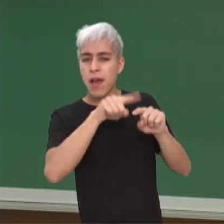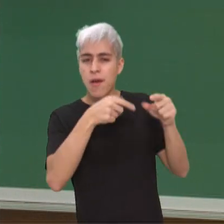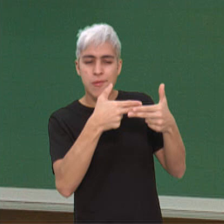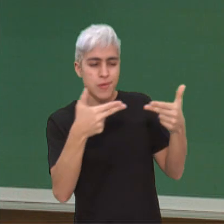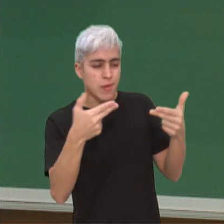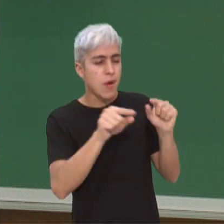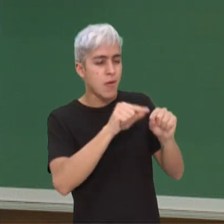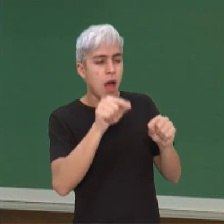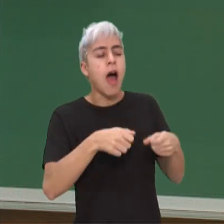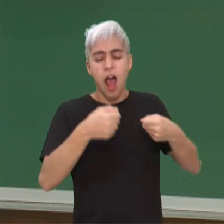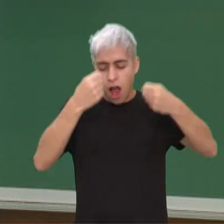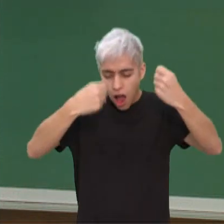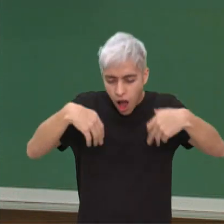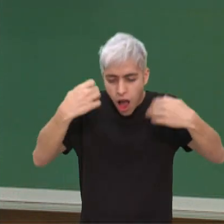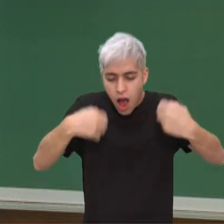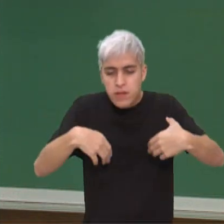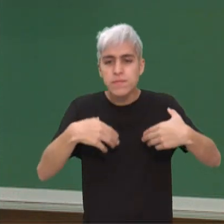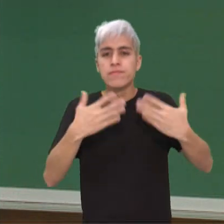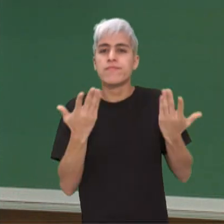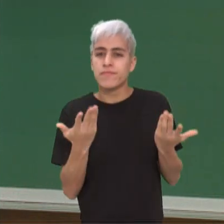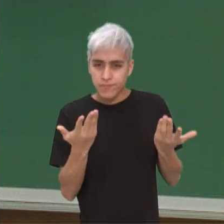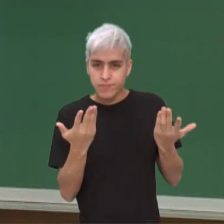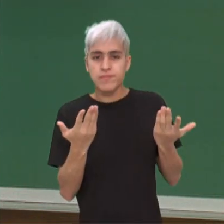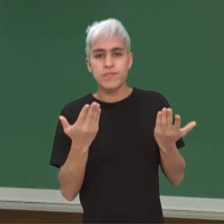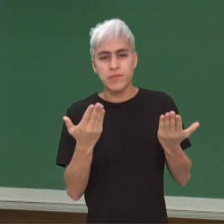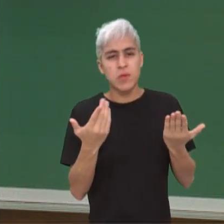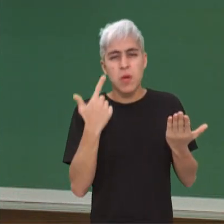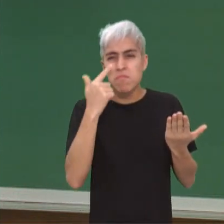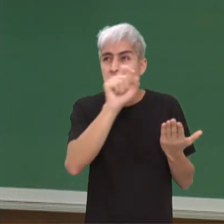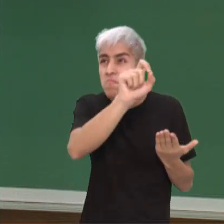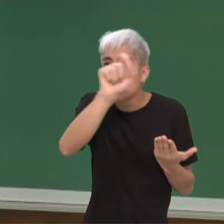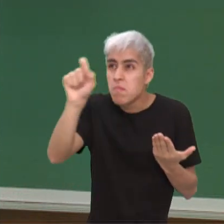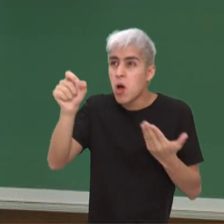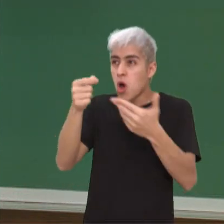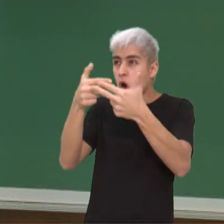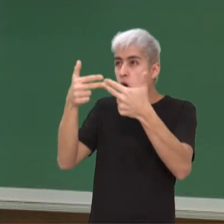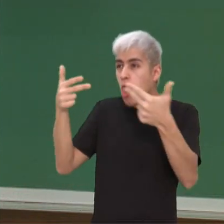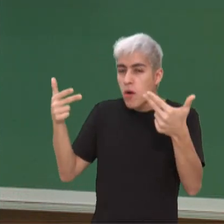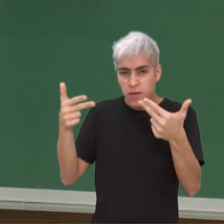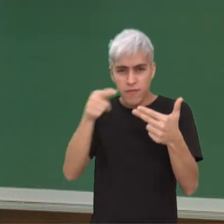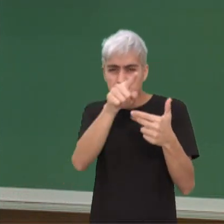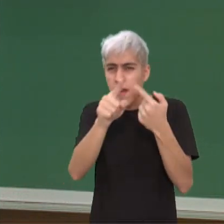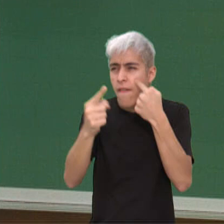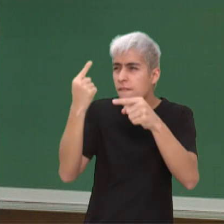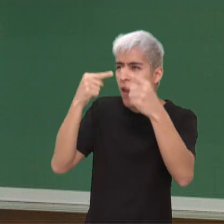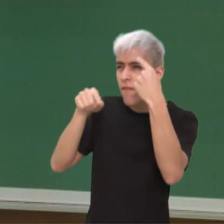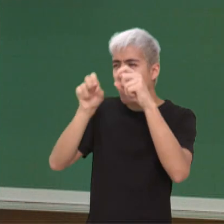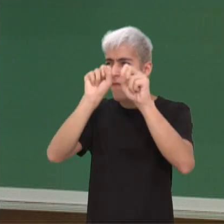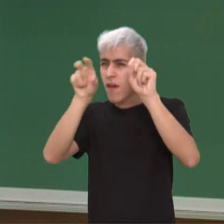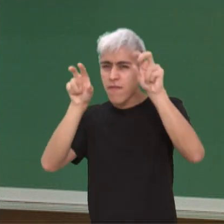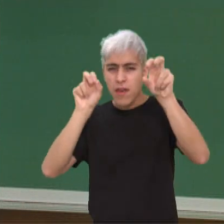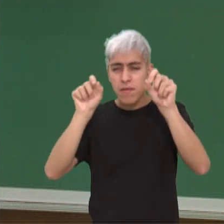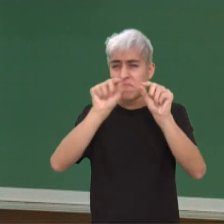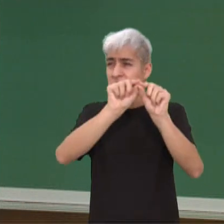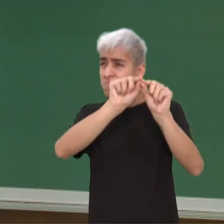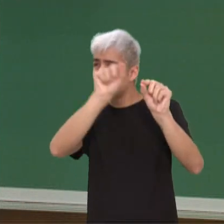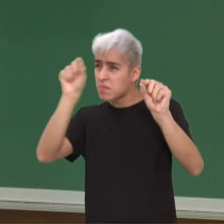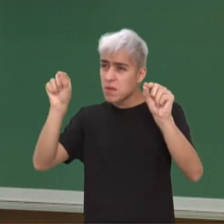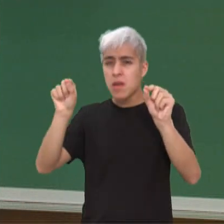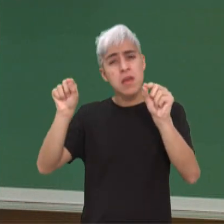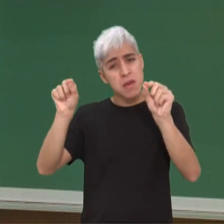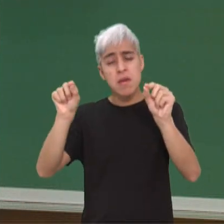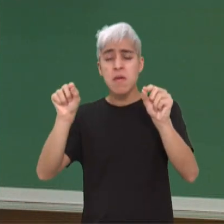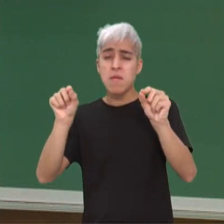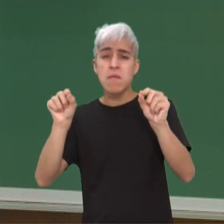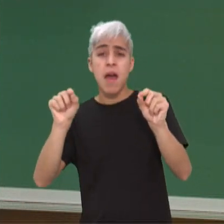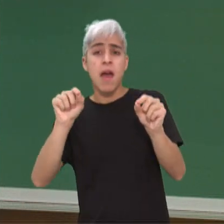né? Tudo que está aí à sua volta, de alguma maneira, é oriundo